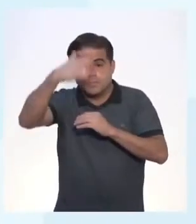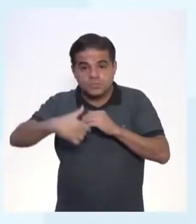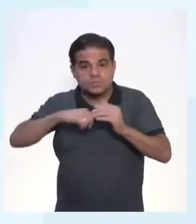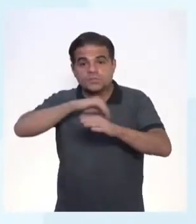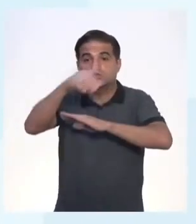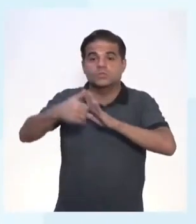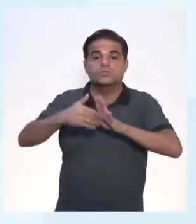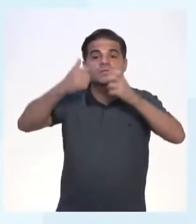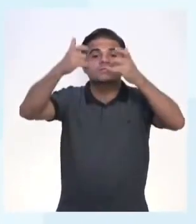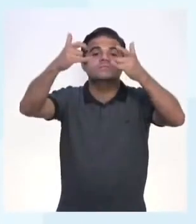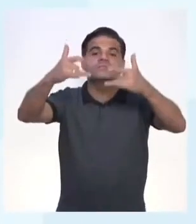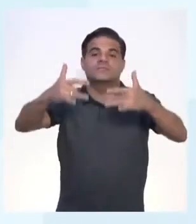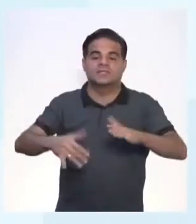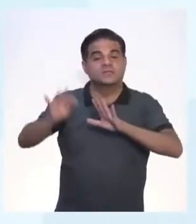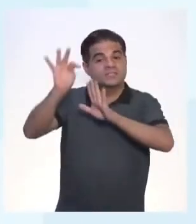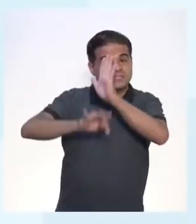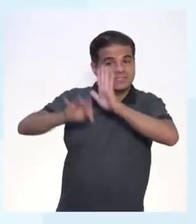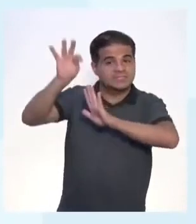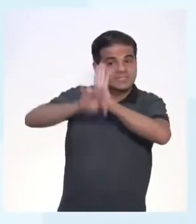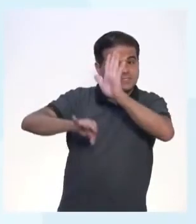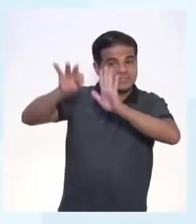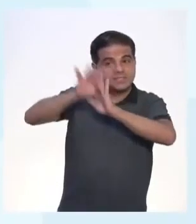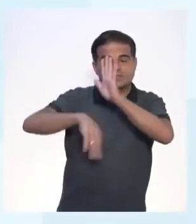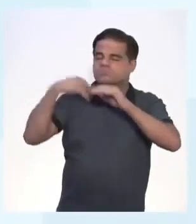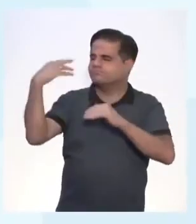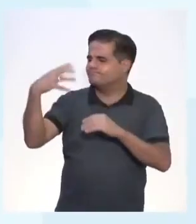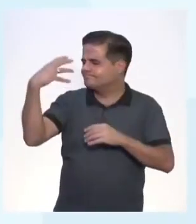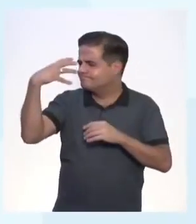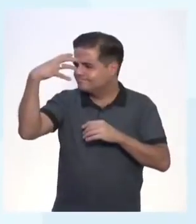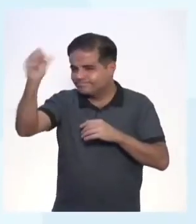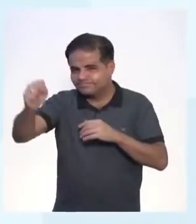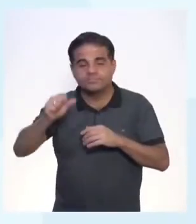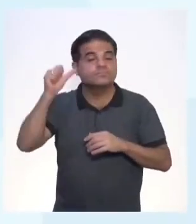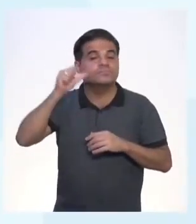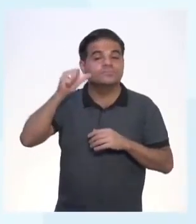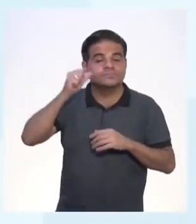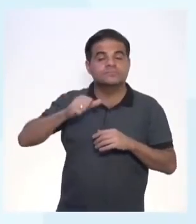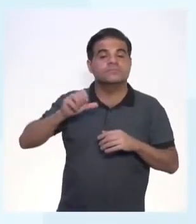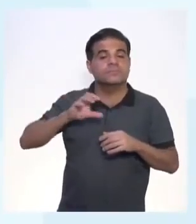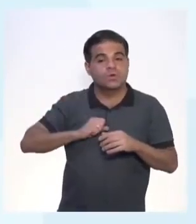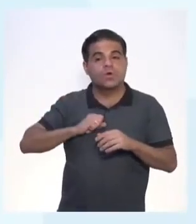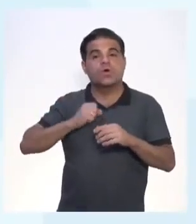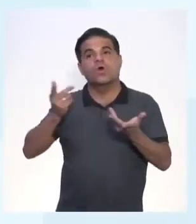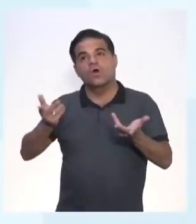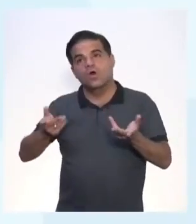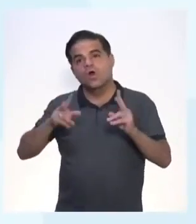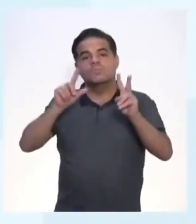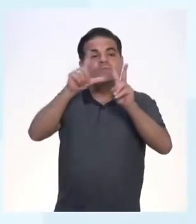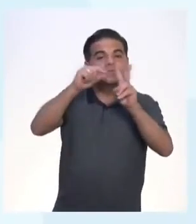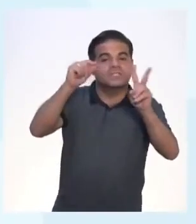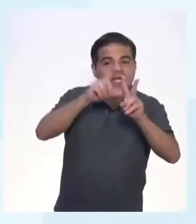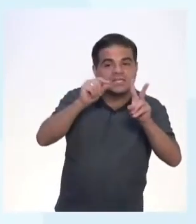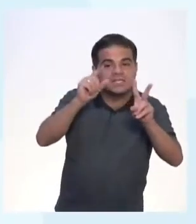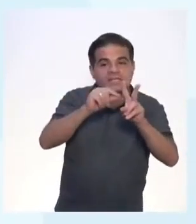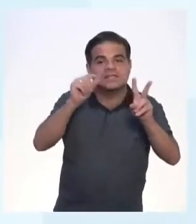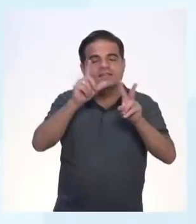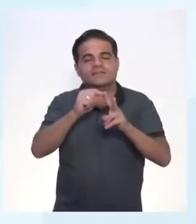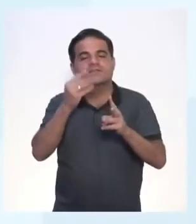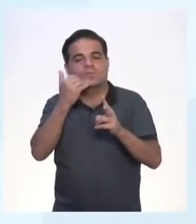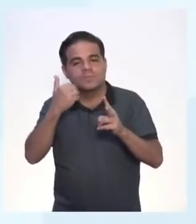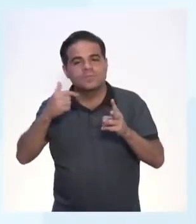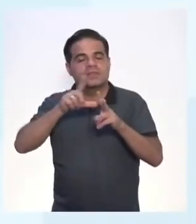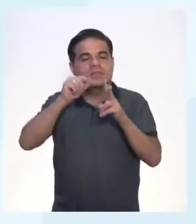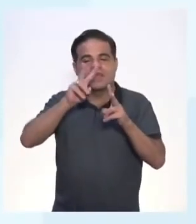sendo descrito nesse texto. Tá? Apaixonada se refere à menina, vegetariana no final. Então, diversas palavras que poderiam ser